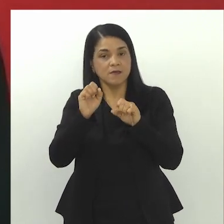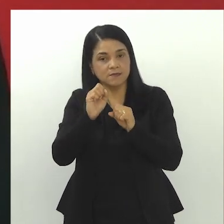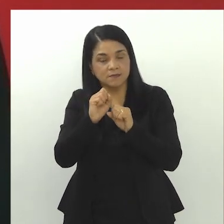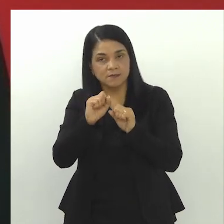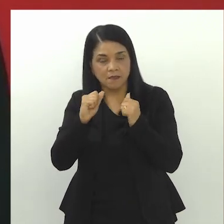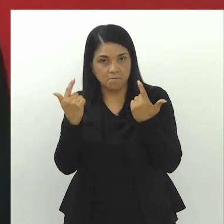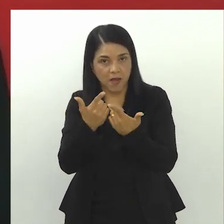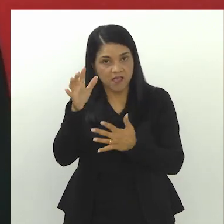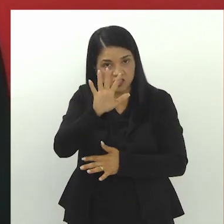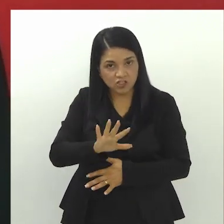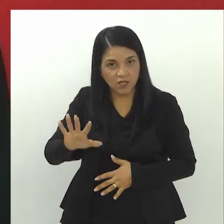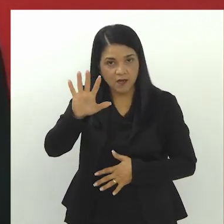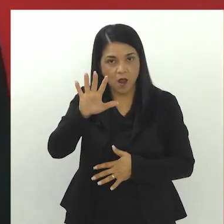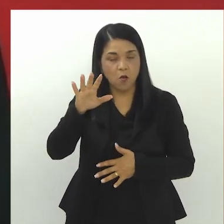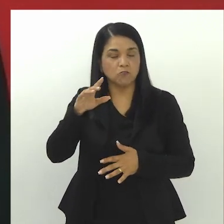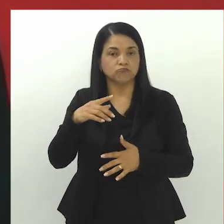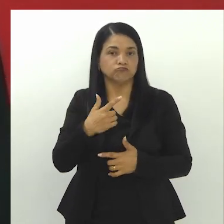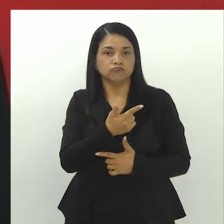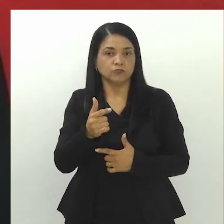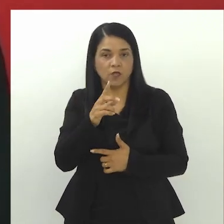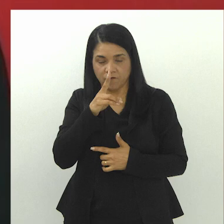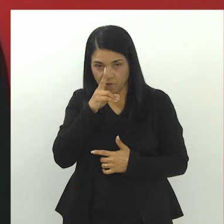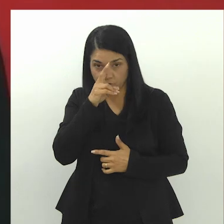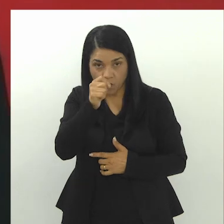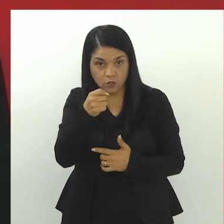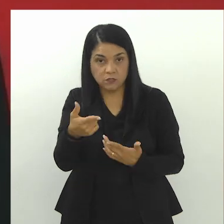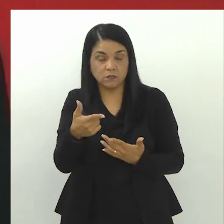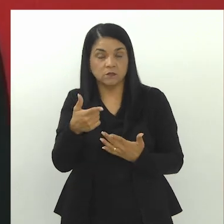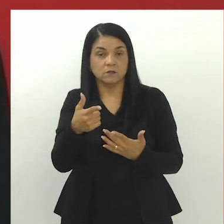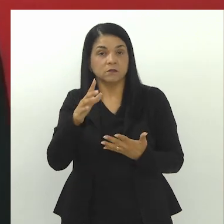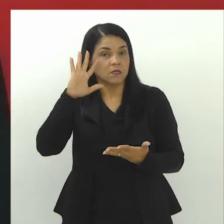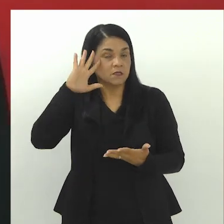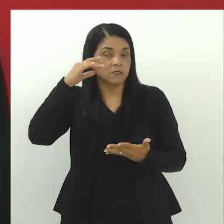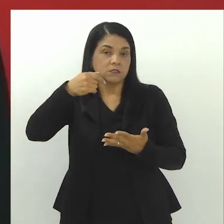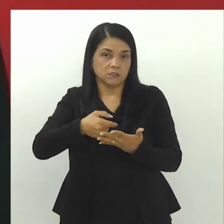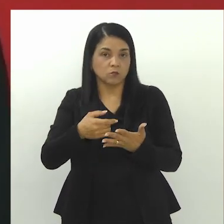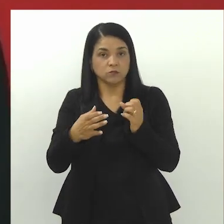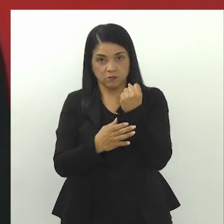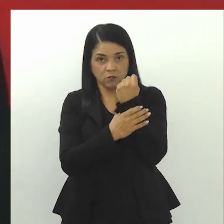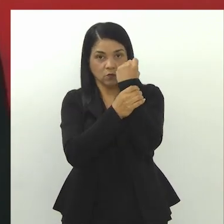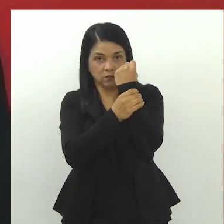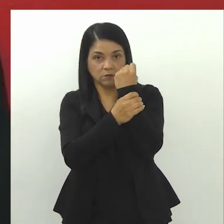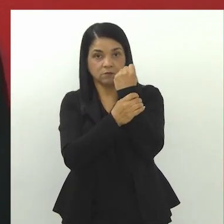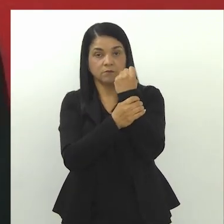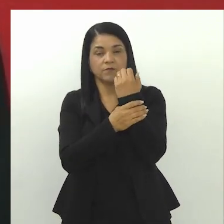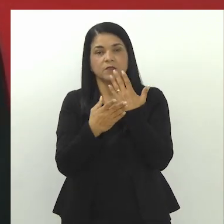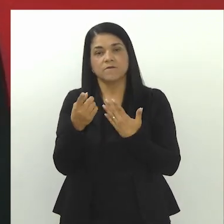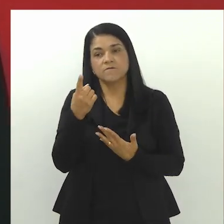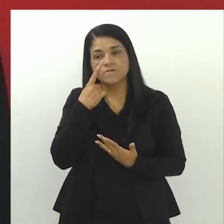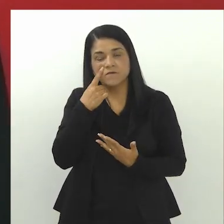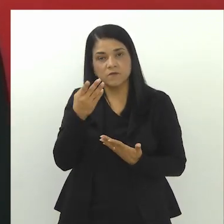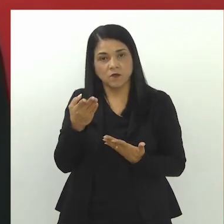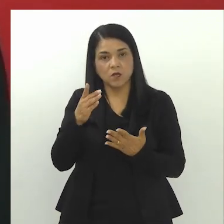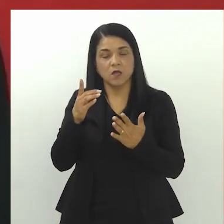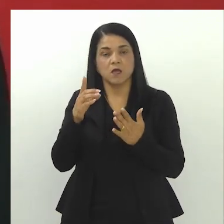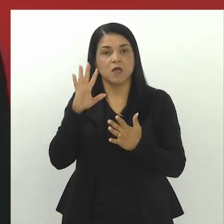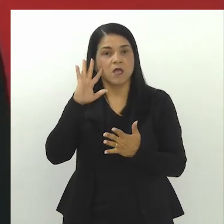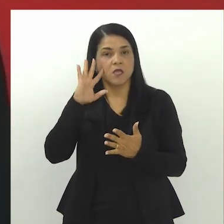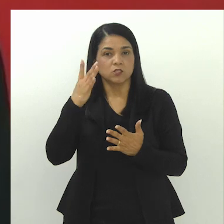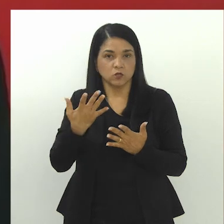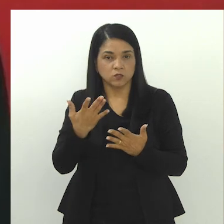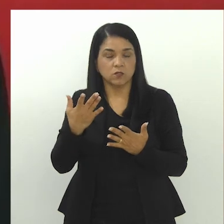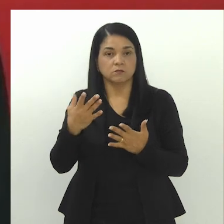Geral praticamente não tem força diante das decisões do Conselho de Segurança. Vejam